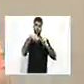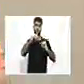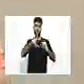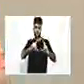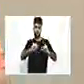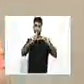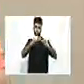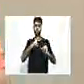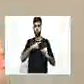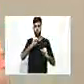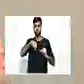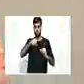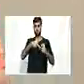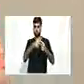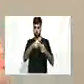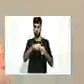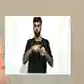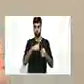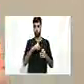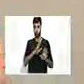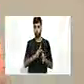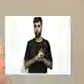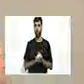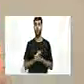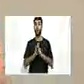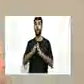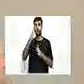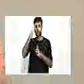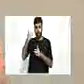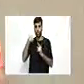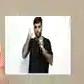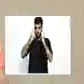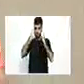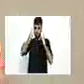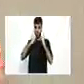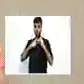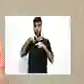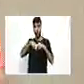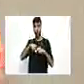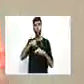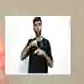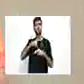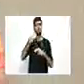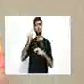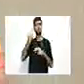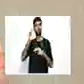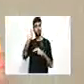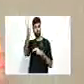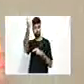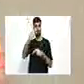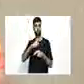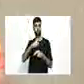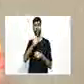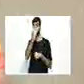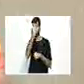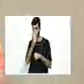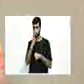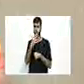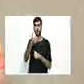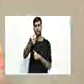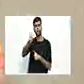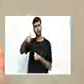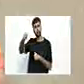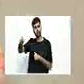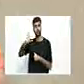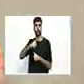revisões sim e nós temos eu tenho essa preocupação que nós tivemos acidente até grave H há se meses